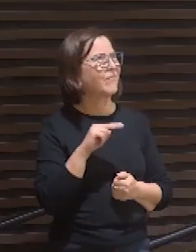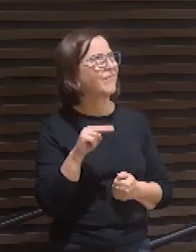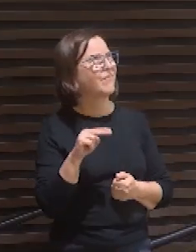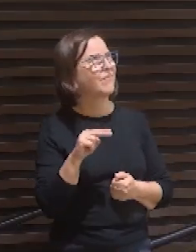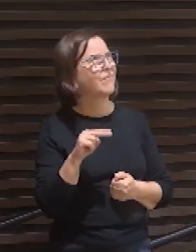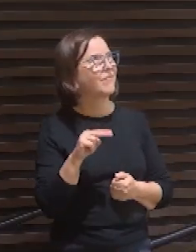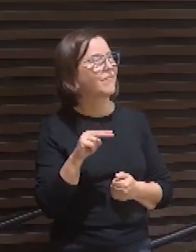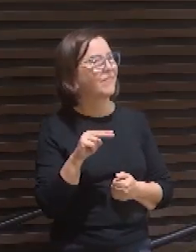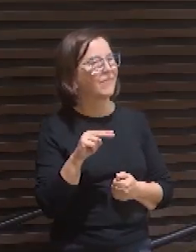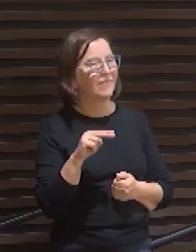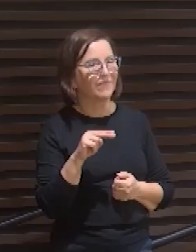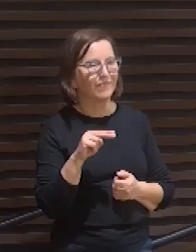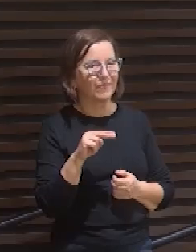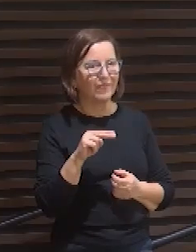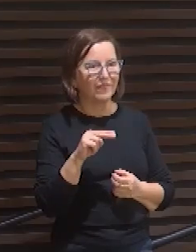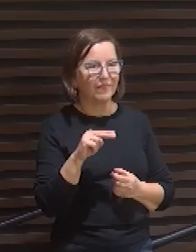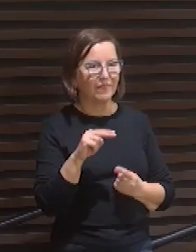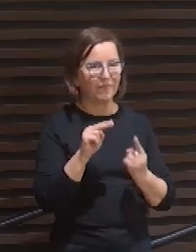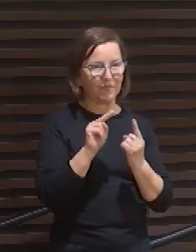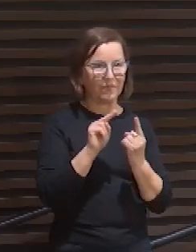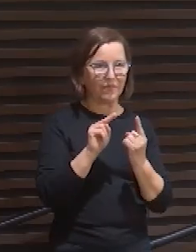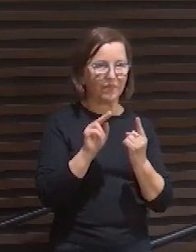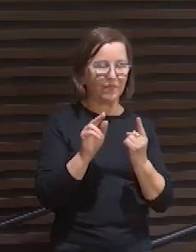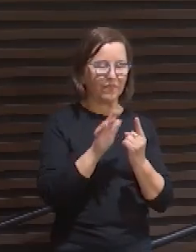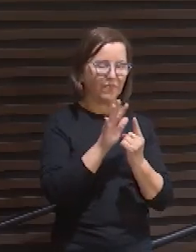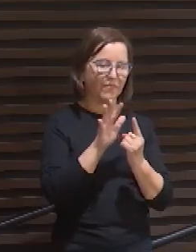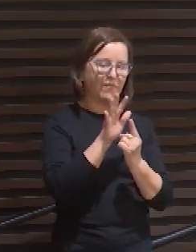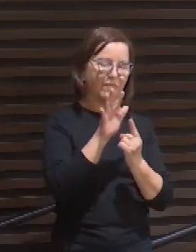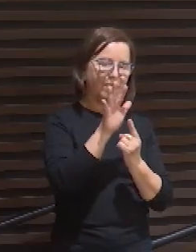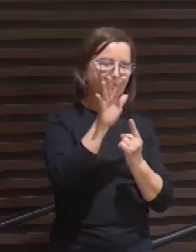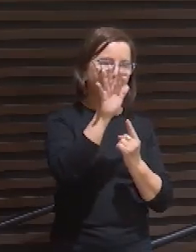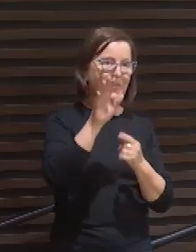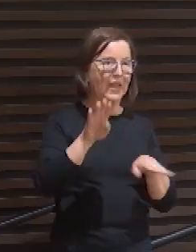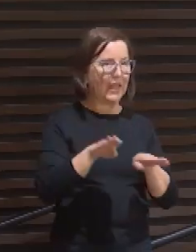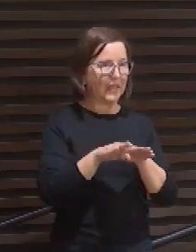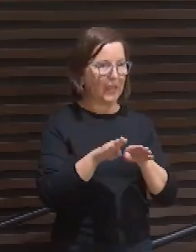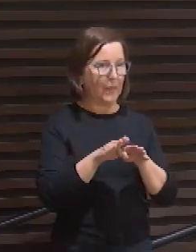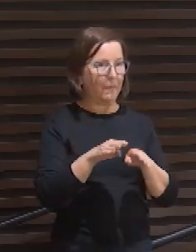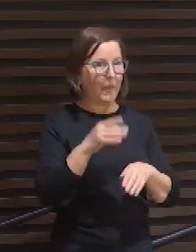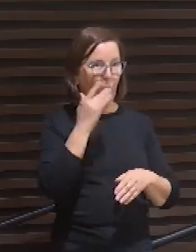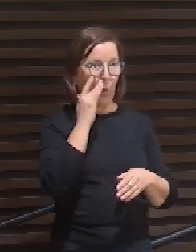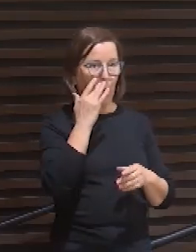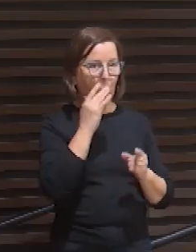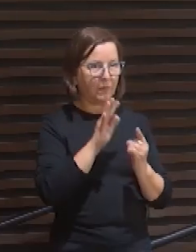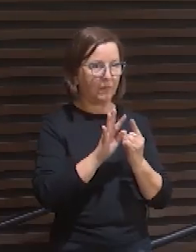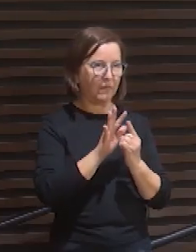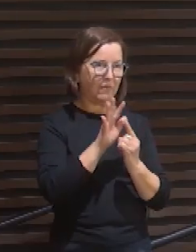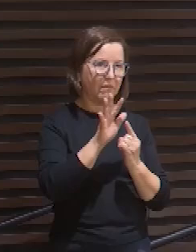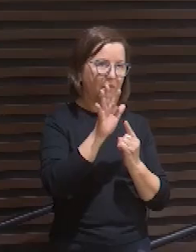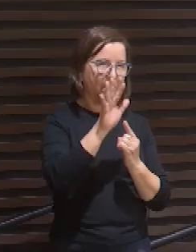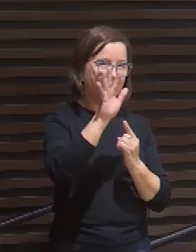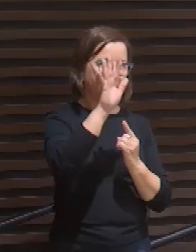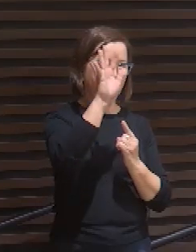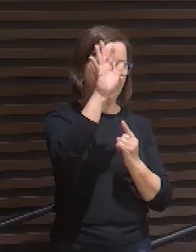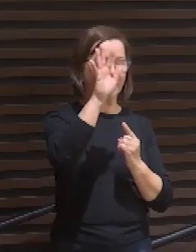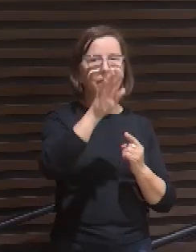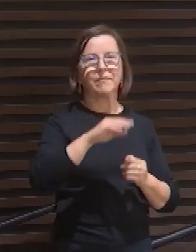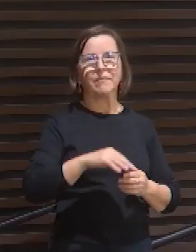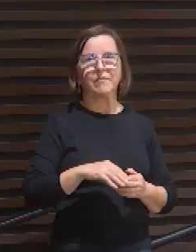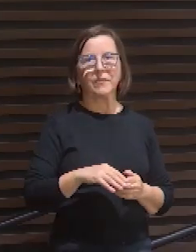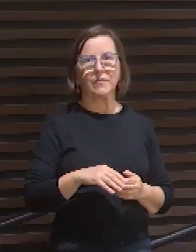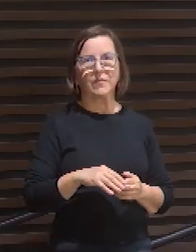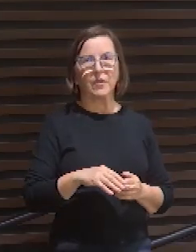um incensário, que era também de ouro. Esse incensário podia entrar no santo lugar,